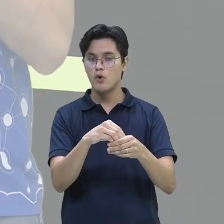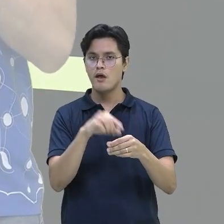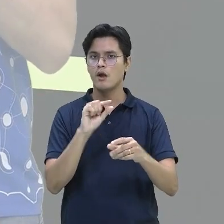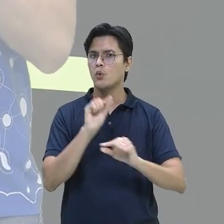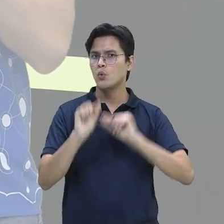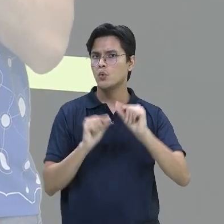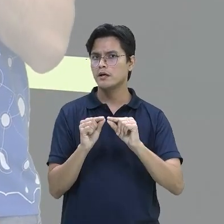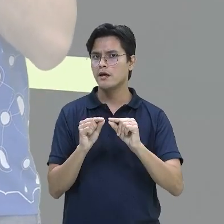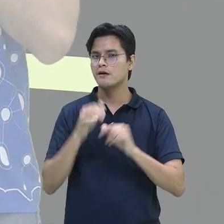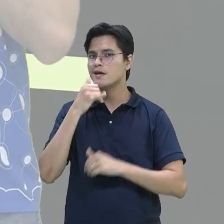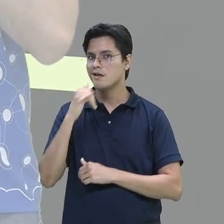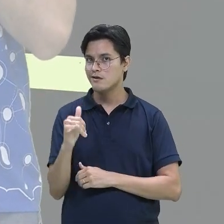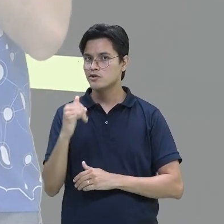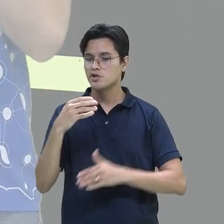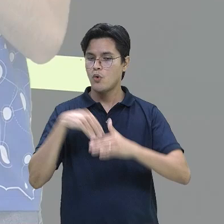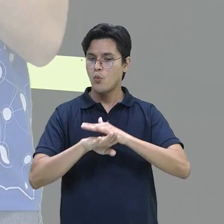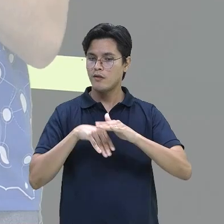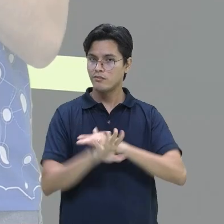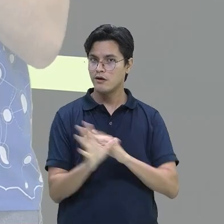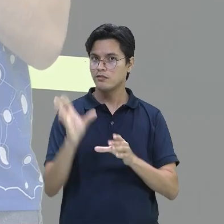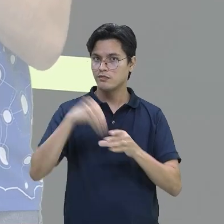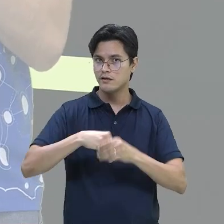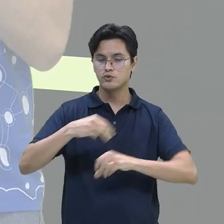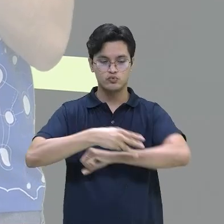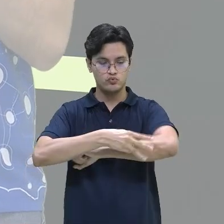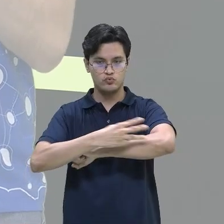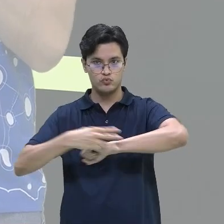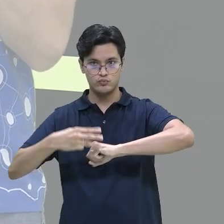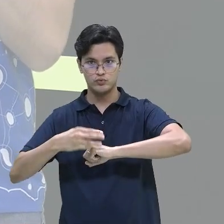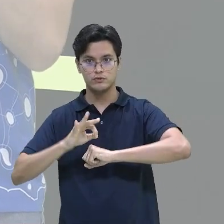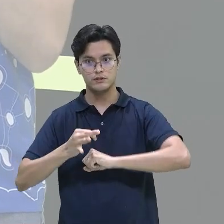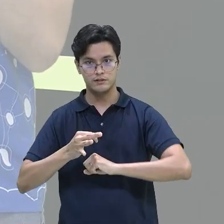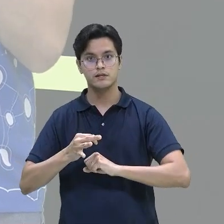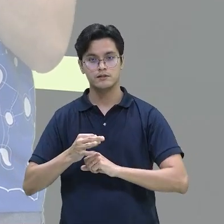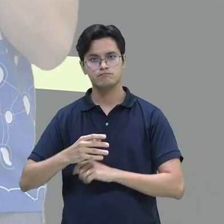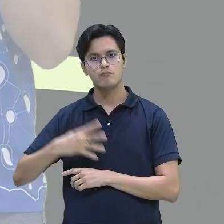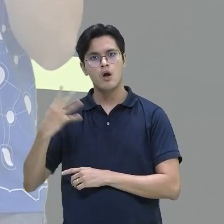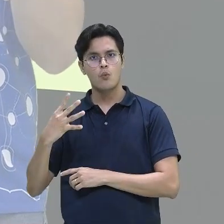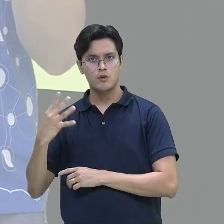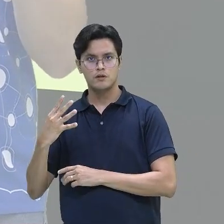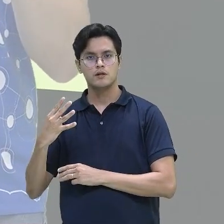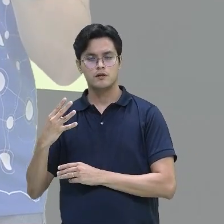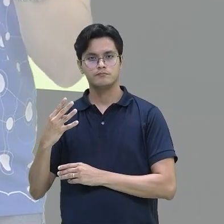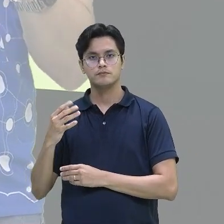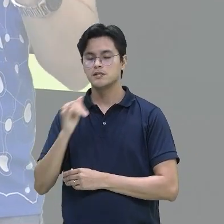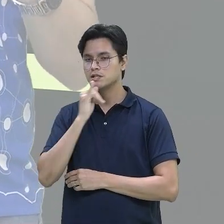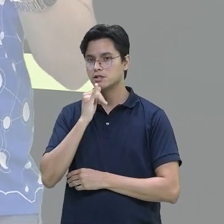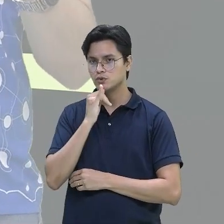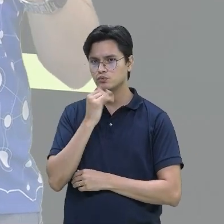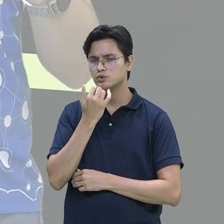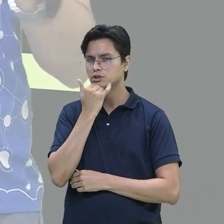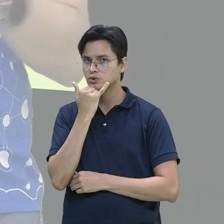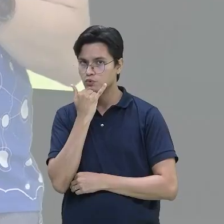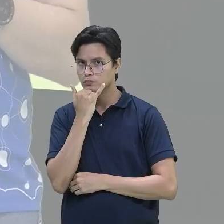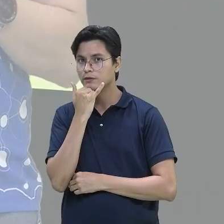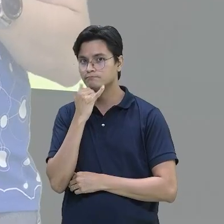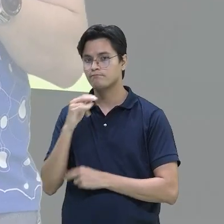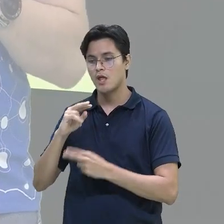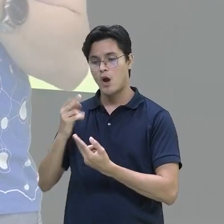bem compacta. Já a quaternária é a hemoglobina. A hemoglobina ela é responsável